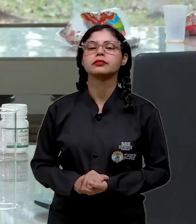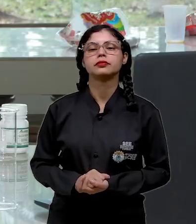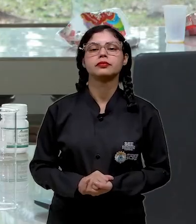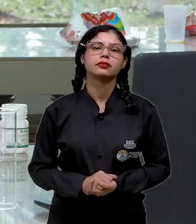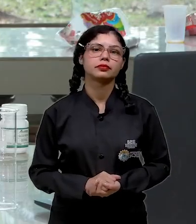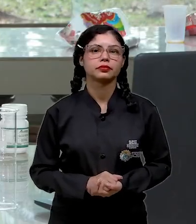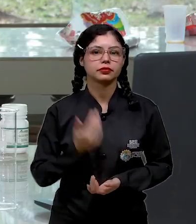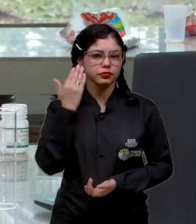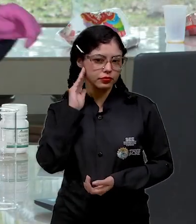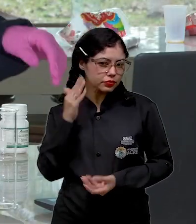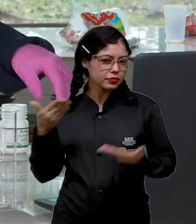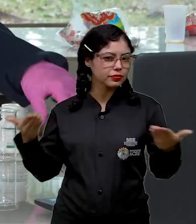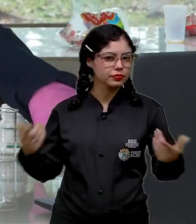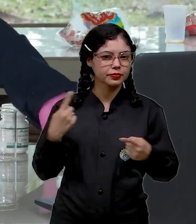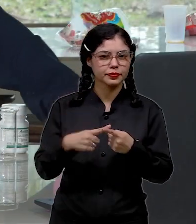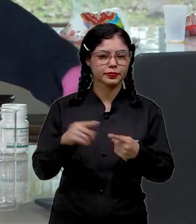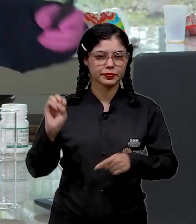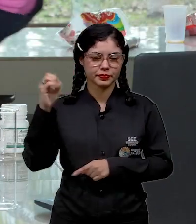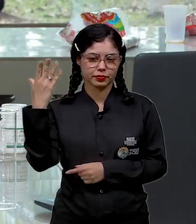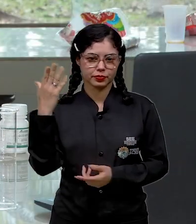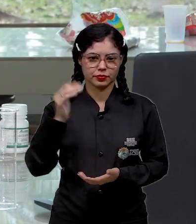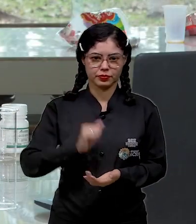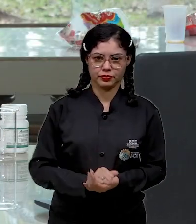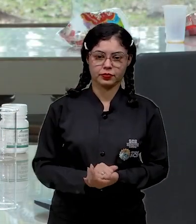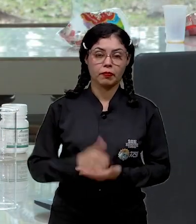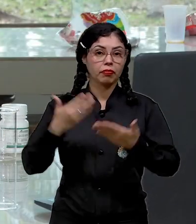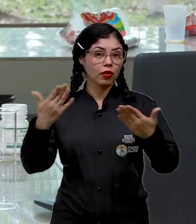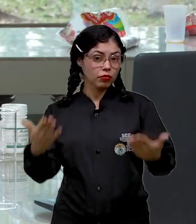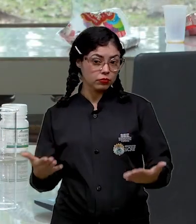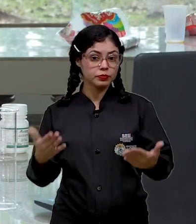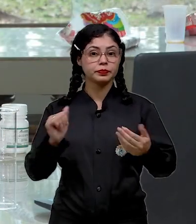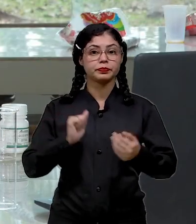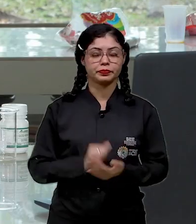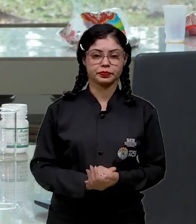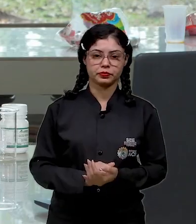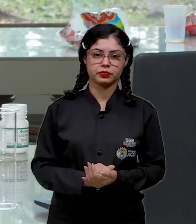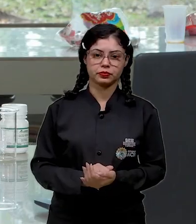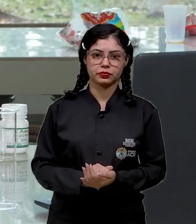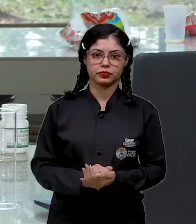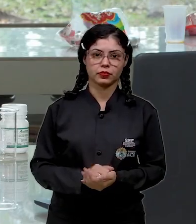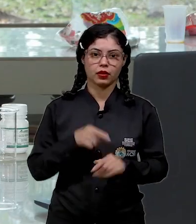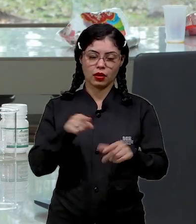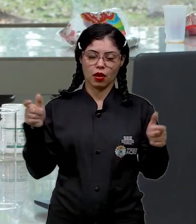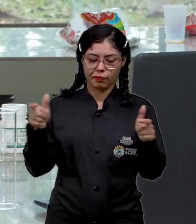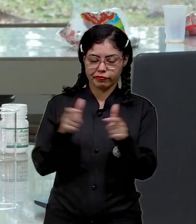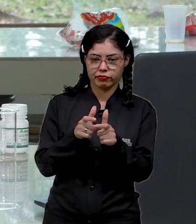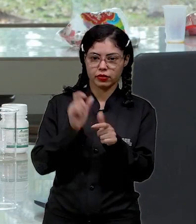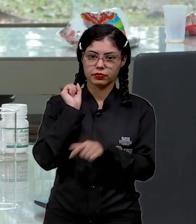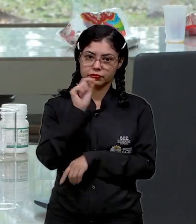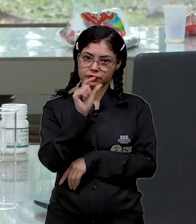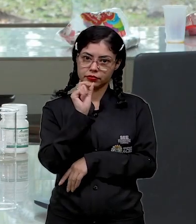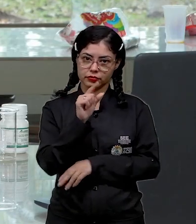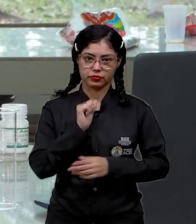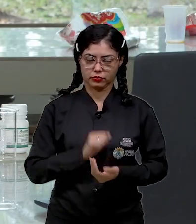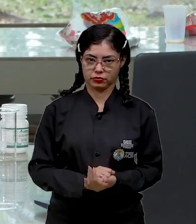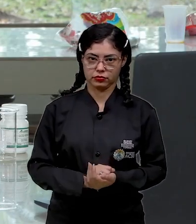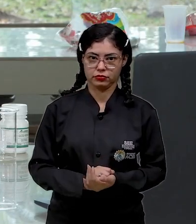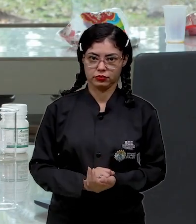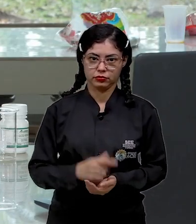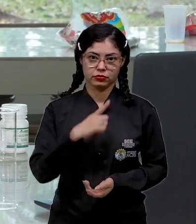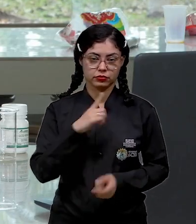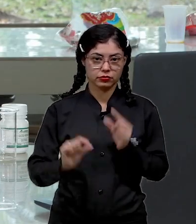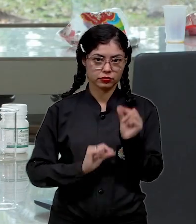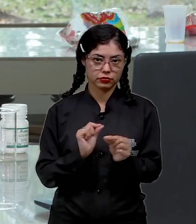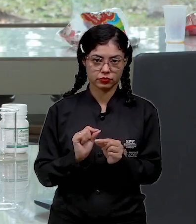Vamos entender por que isso acontece, gente. Então, nessa forma reduzida azul, ó, então a gente está aqui com